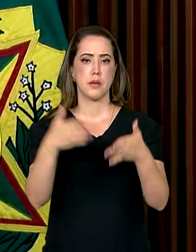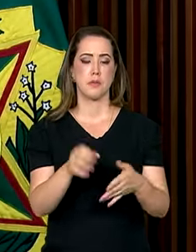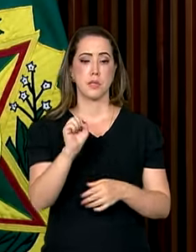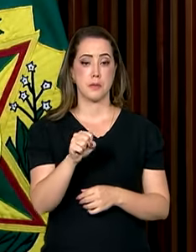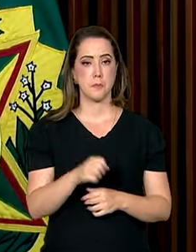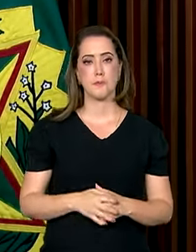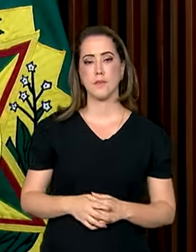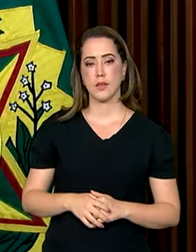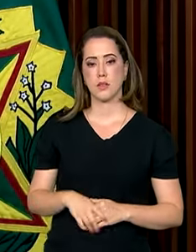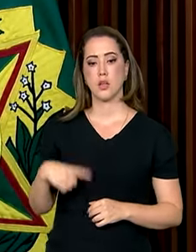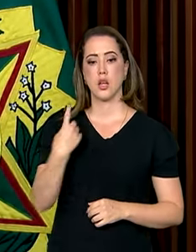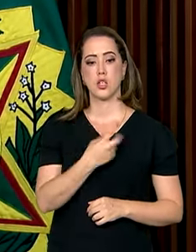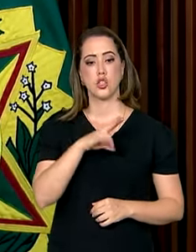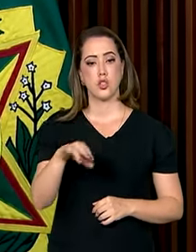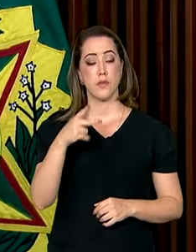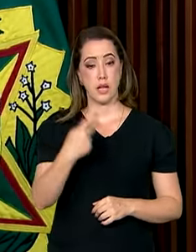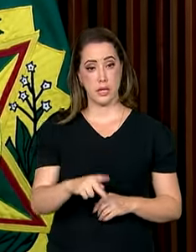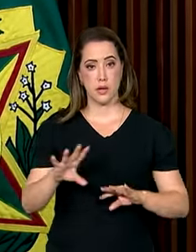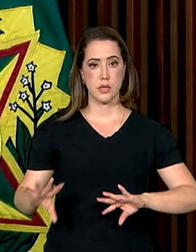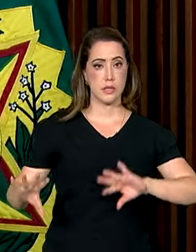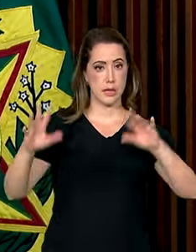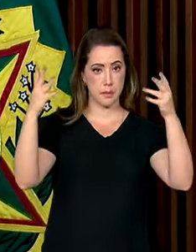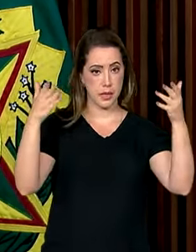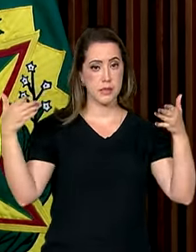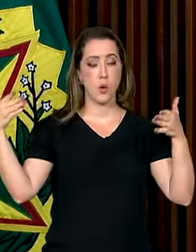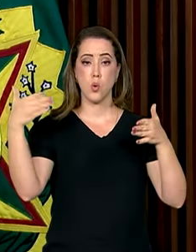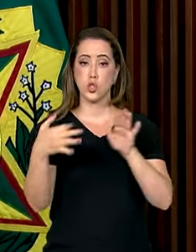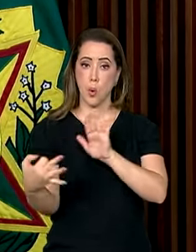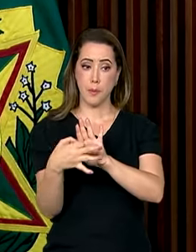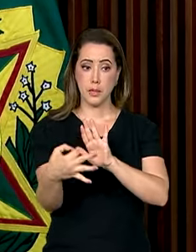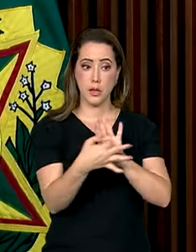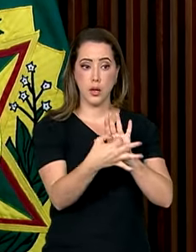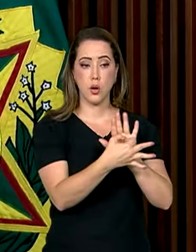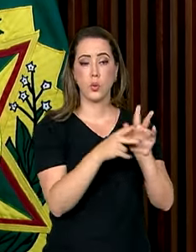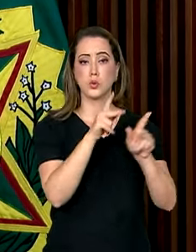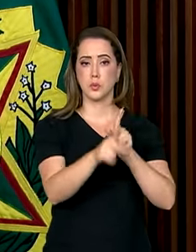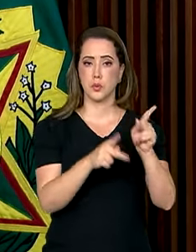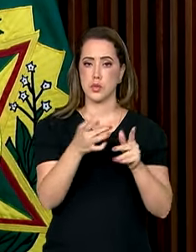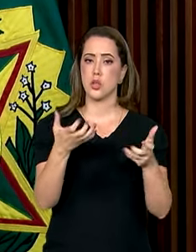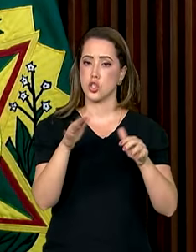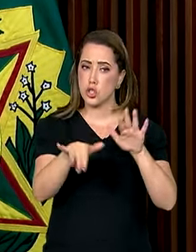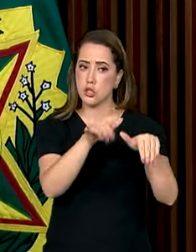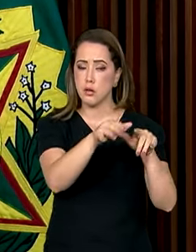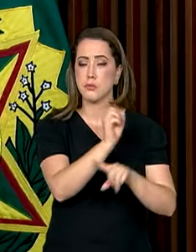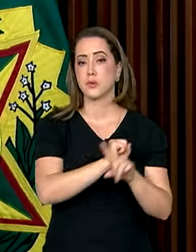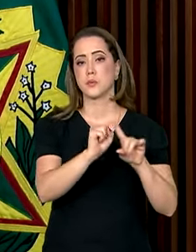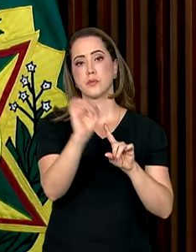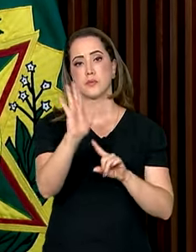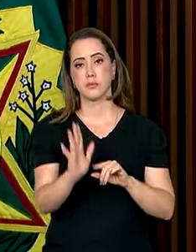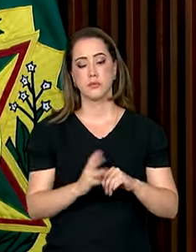aqui um grande evento de Participação Popular nós vamos tentar envolver a sociedade